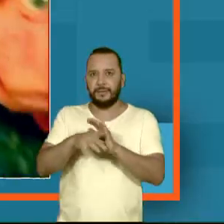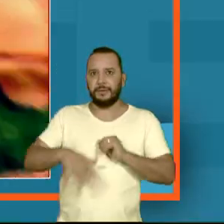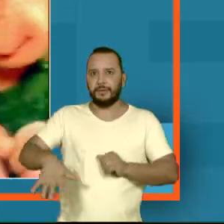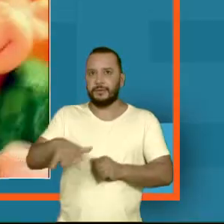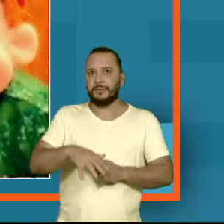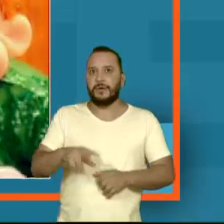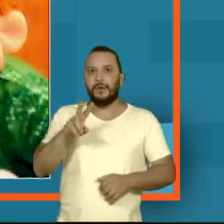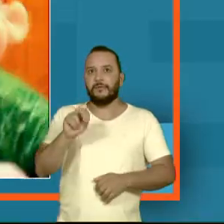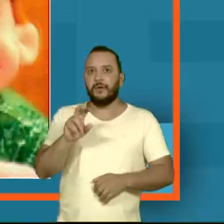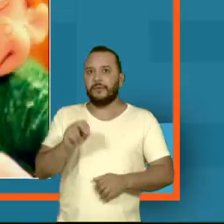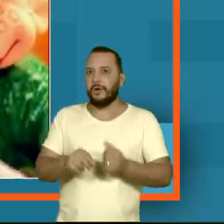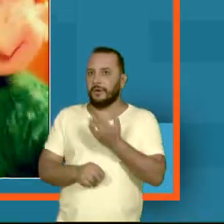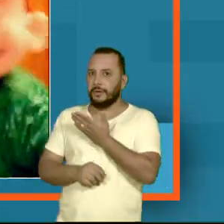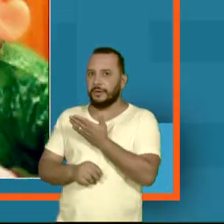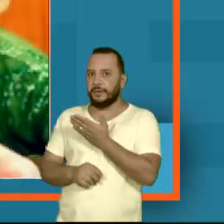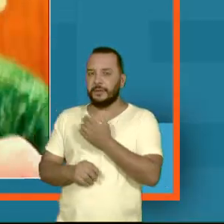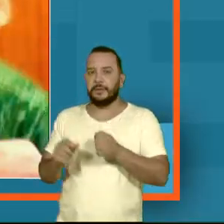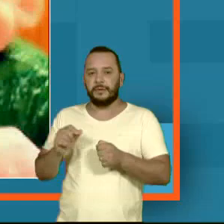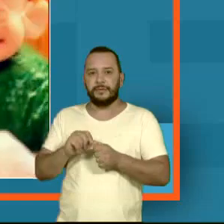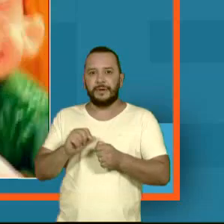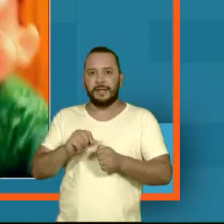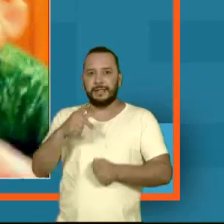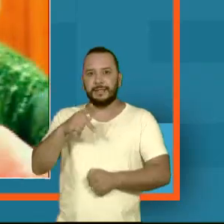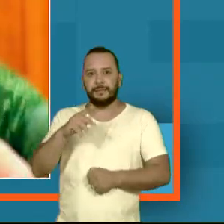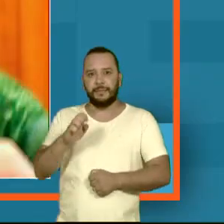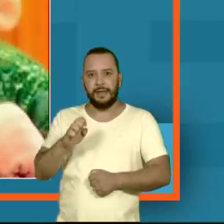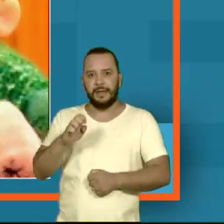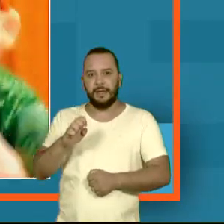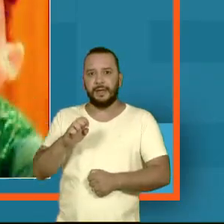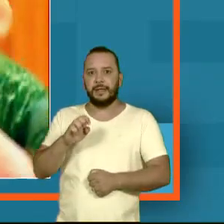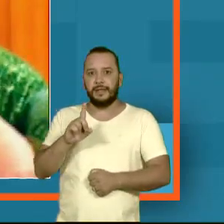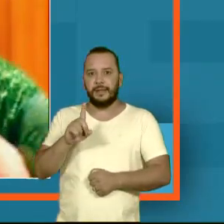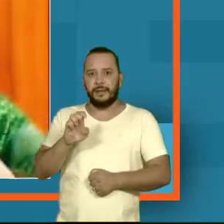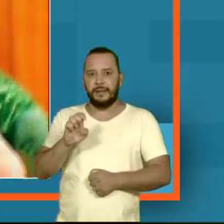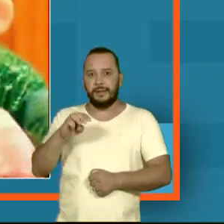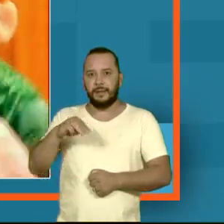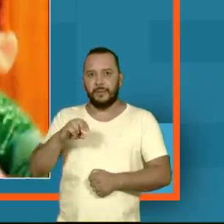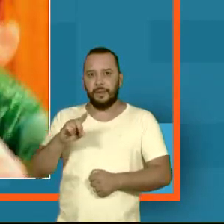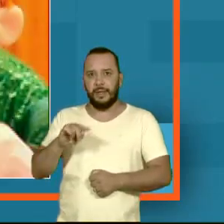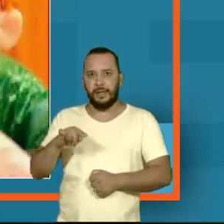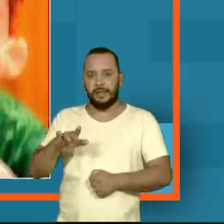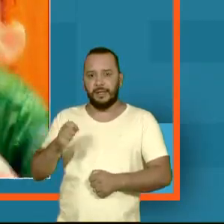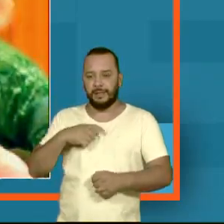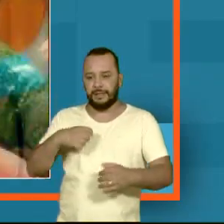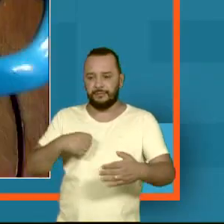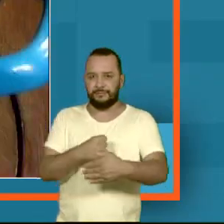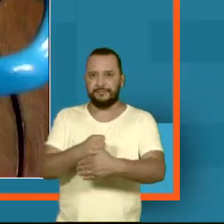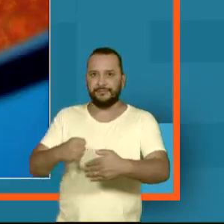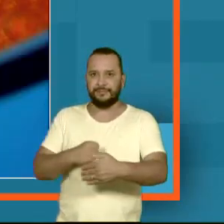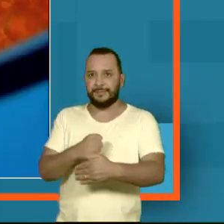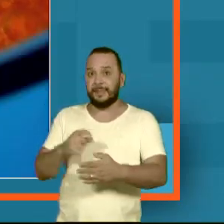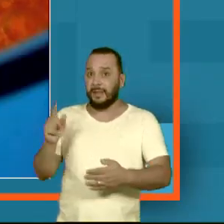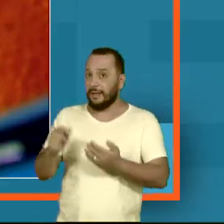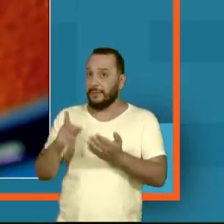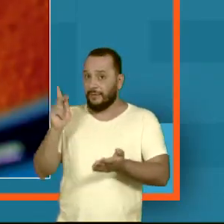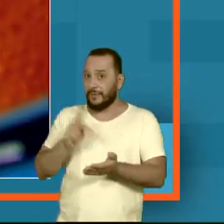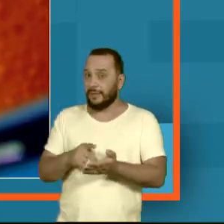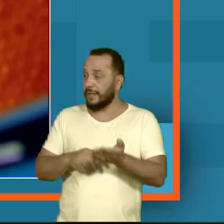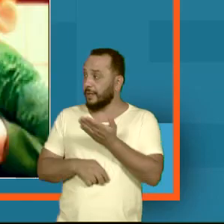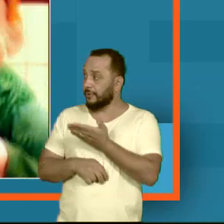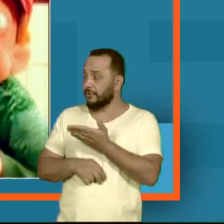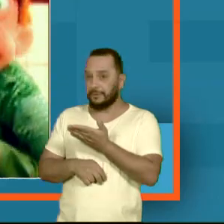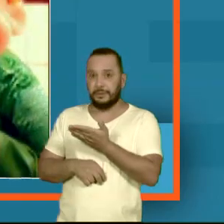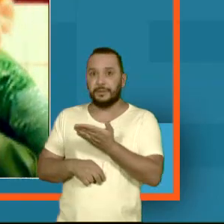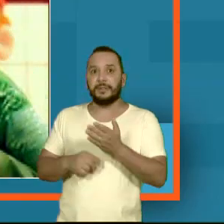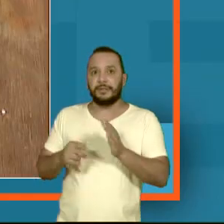A avó do Júlio faz um pé de moleque, tá? Num clipe chamado pé de moleque. Aquele pé de moleque é de verdade, gente. Aquilo é uma calda de